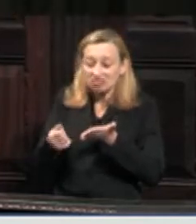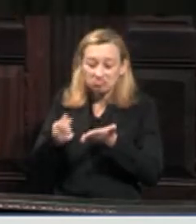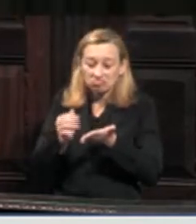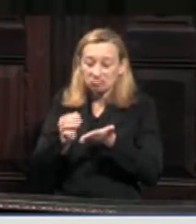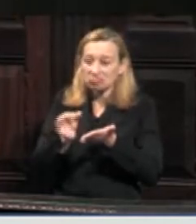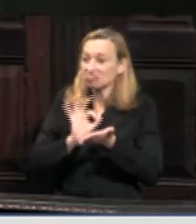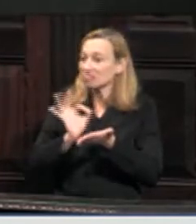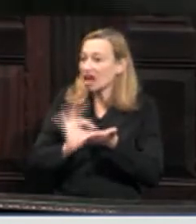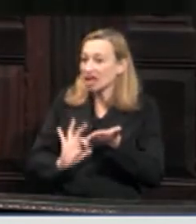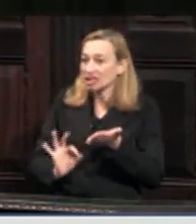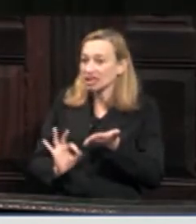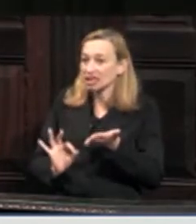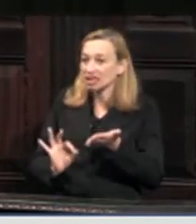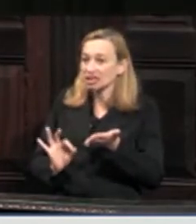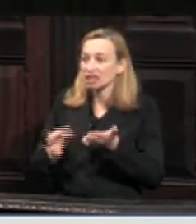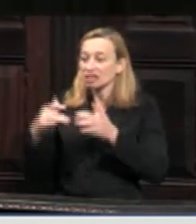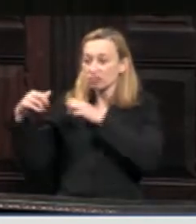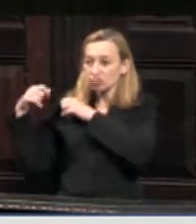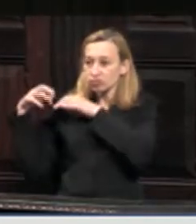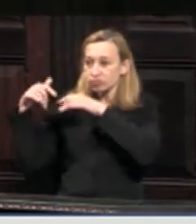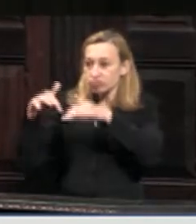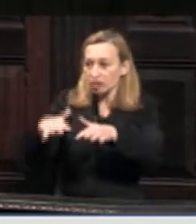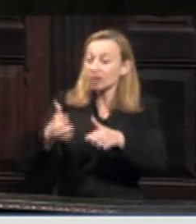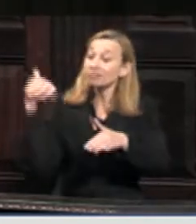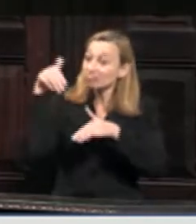invadiram a Faculdade de Direito da UF,